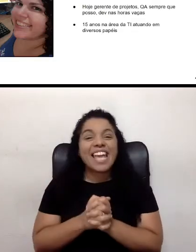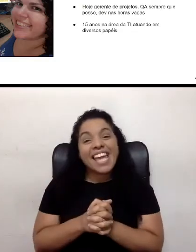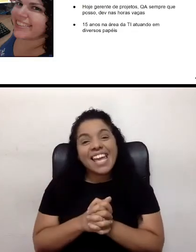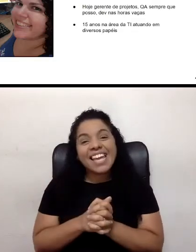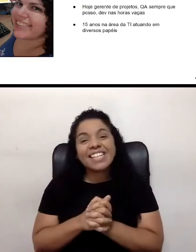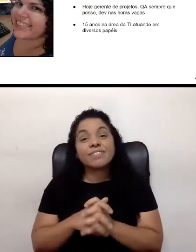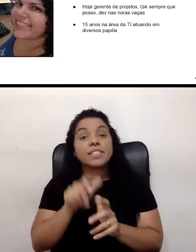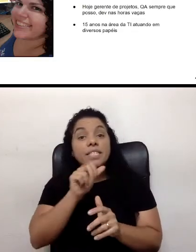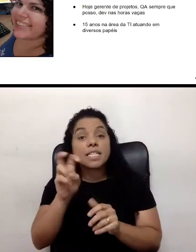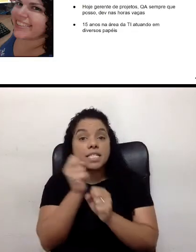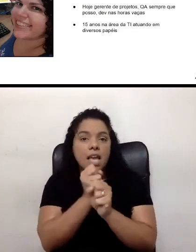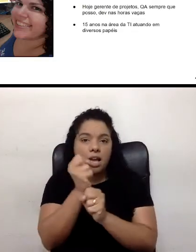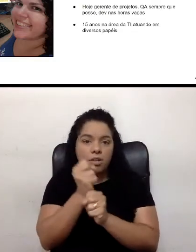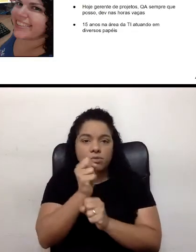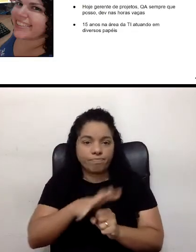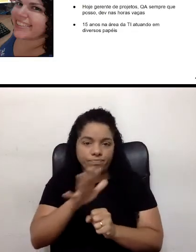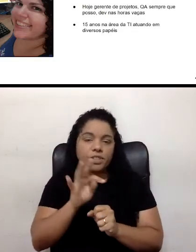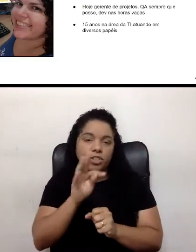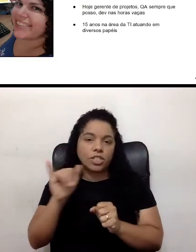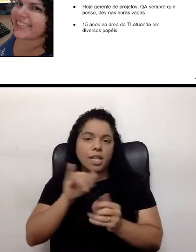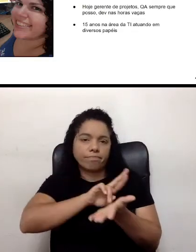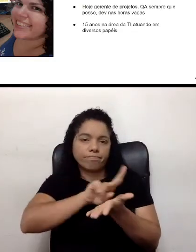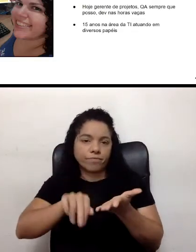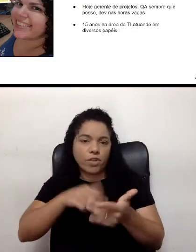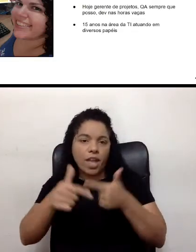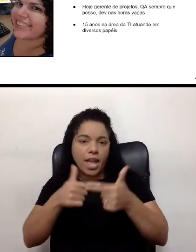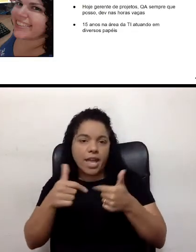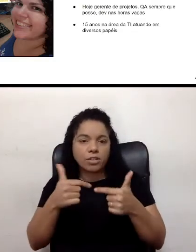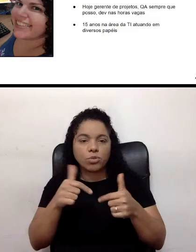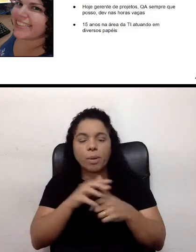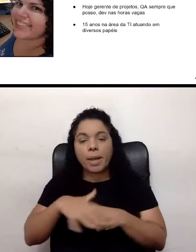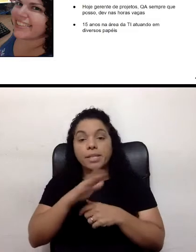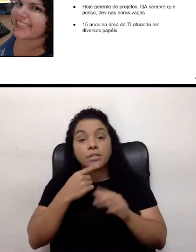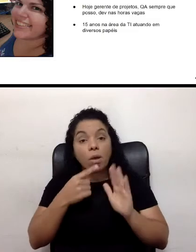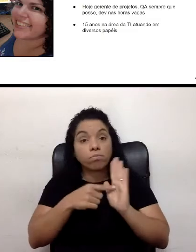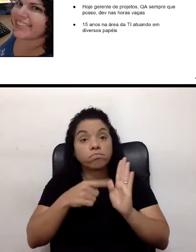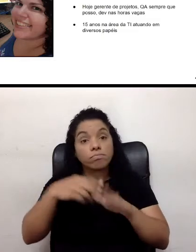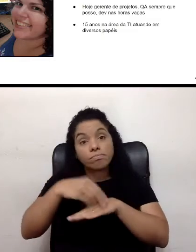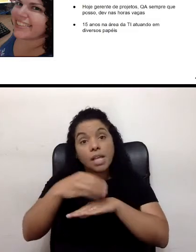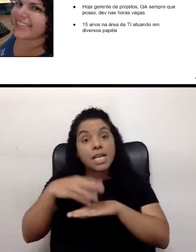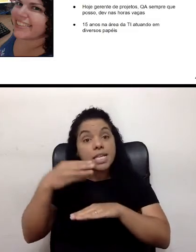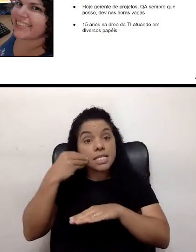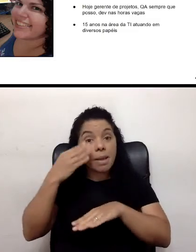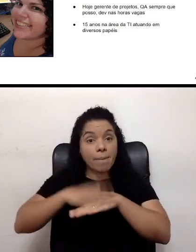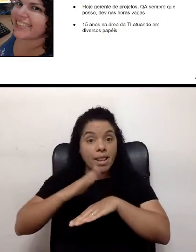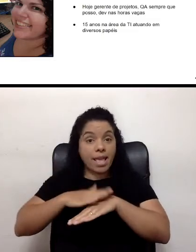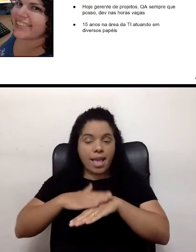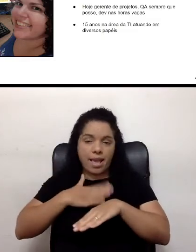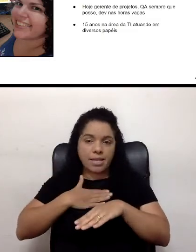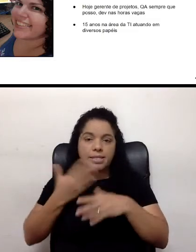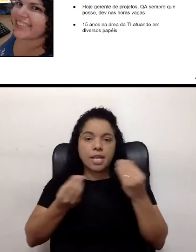E eu tenho 15 anos na área de TI em diversos papéis, né? Então eu estou trazendo aqui a minha experiência